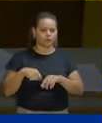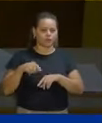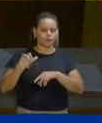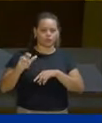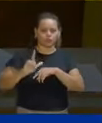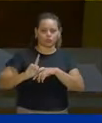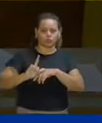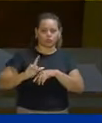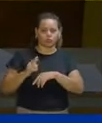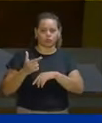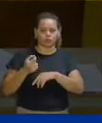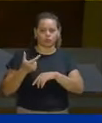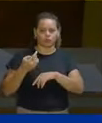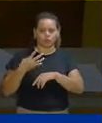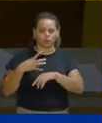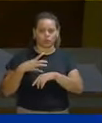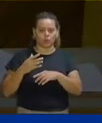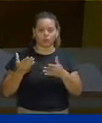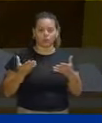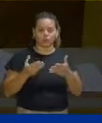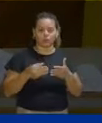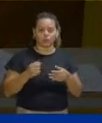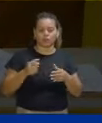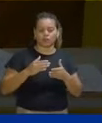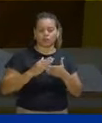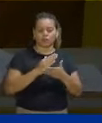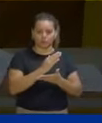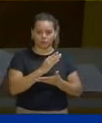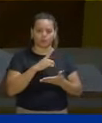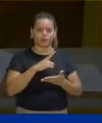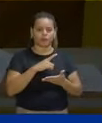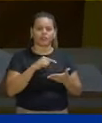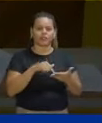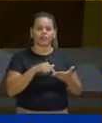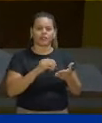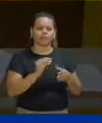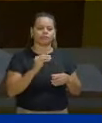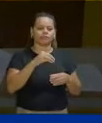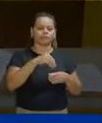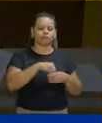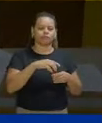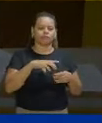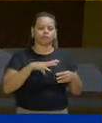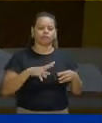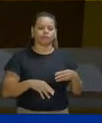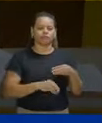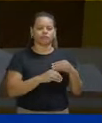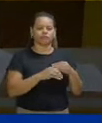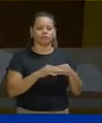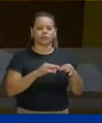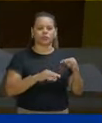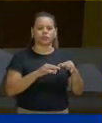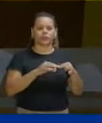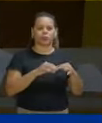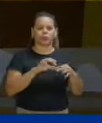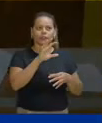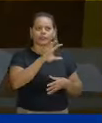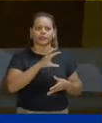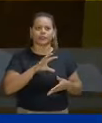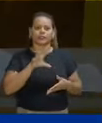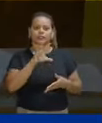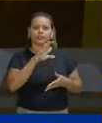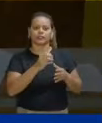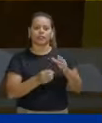resolução TRE-AP número 599, que dispôs sobre a implementação e o funcionamento do juiz eleitoral das garantias